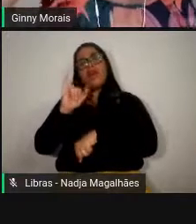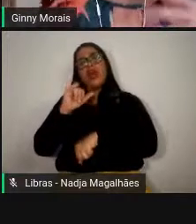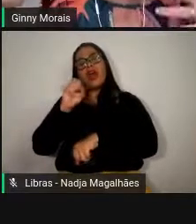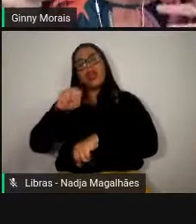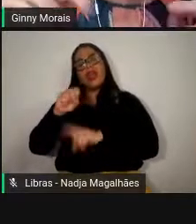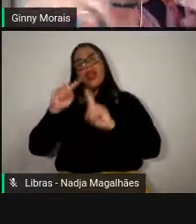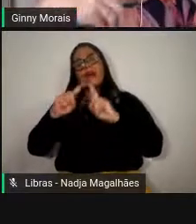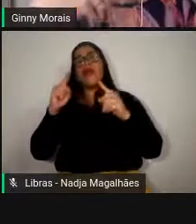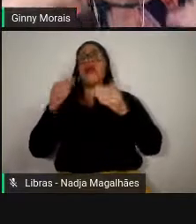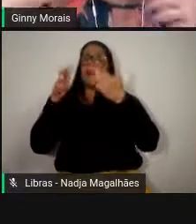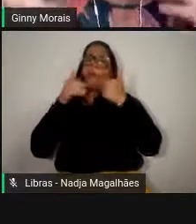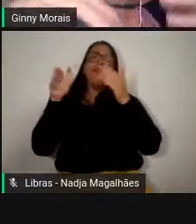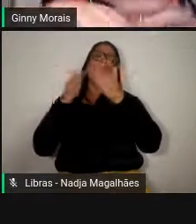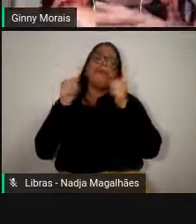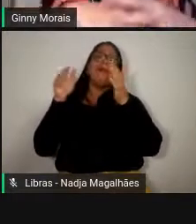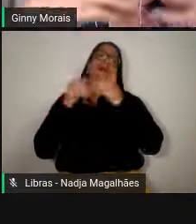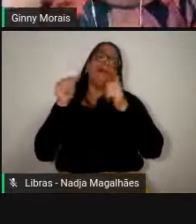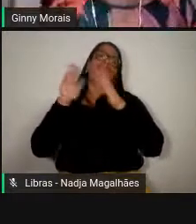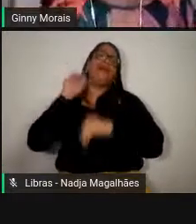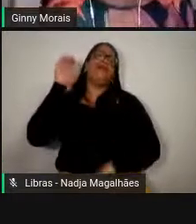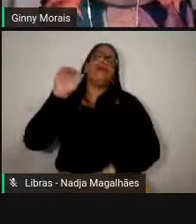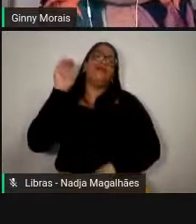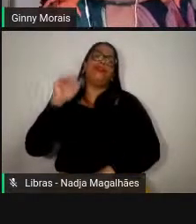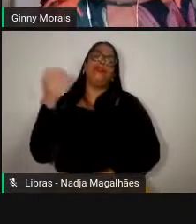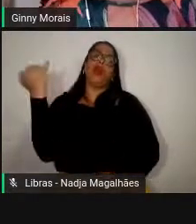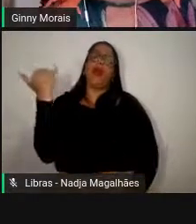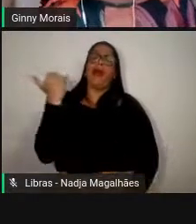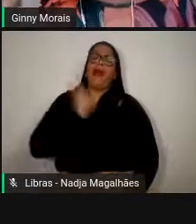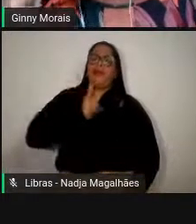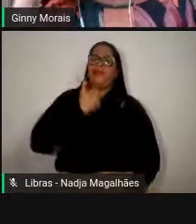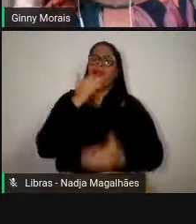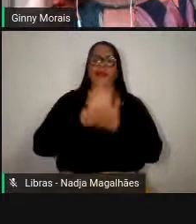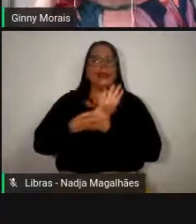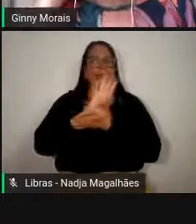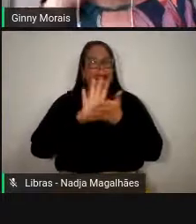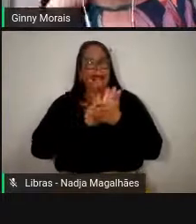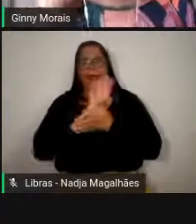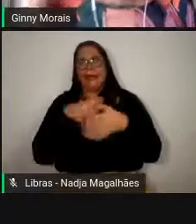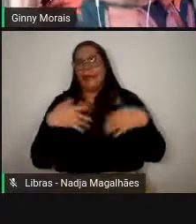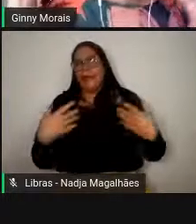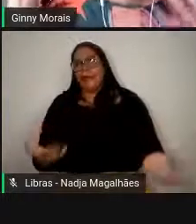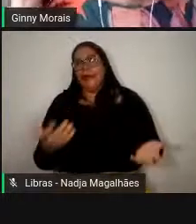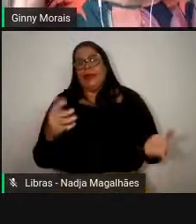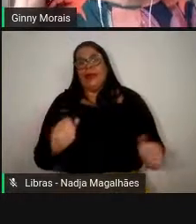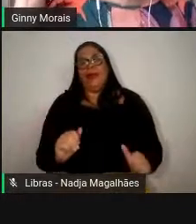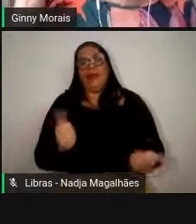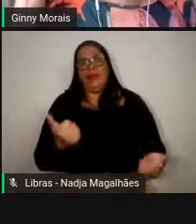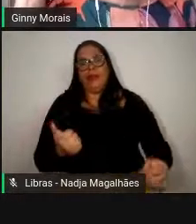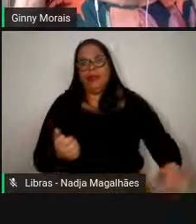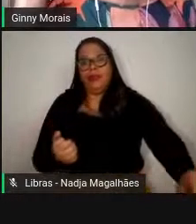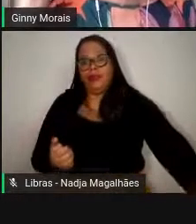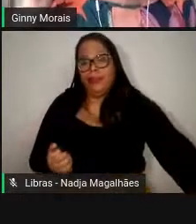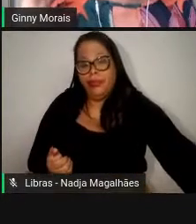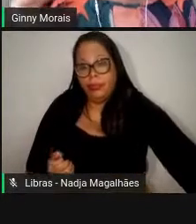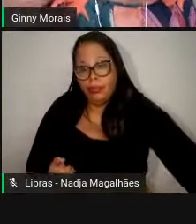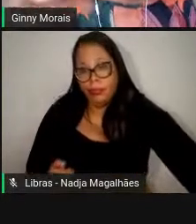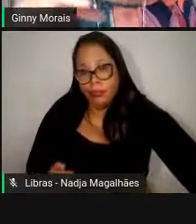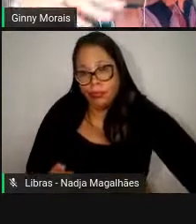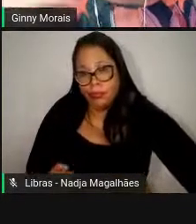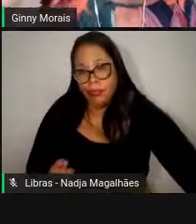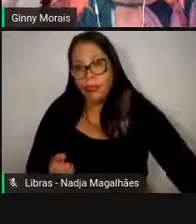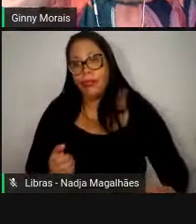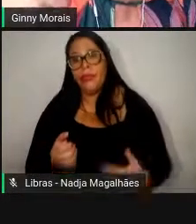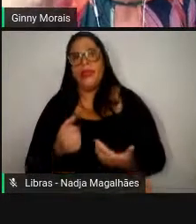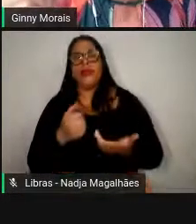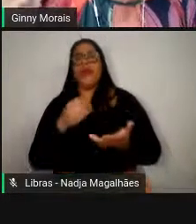cobrei, procurei, e nada. Então, realmente esses 2 países são os únicos